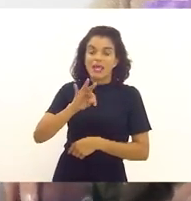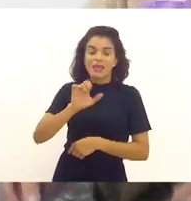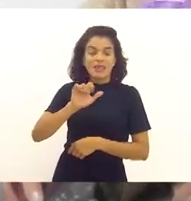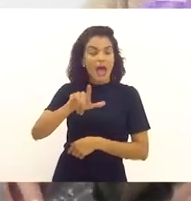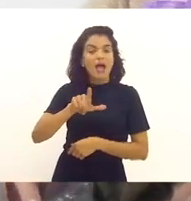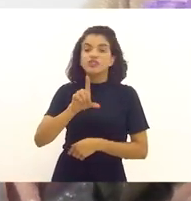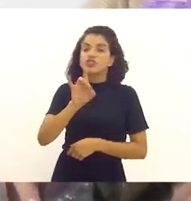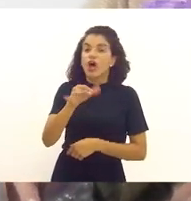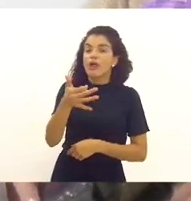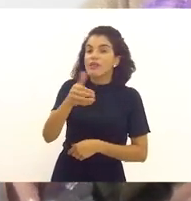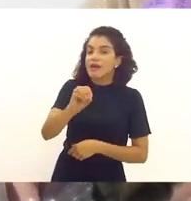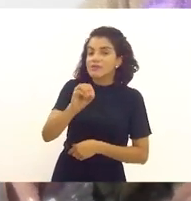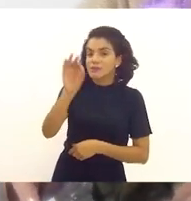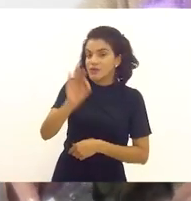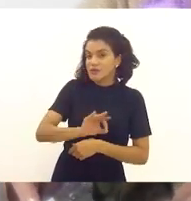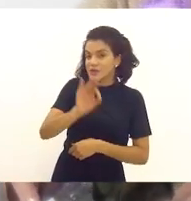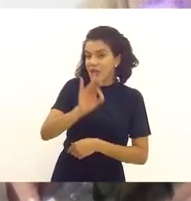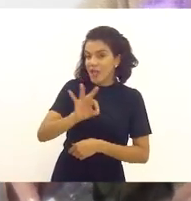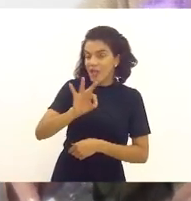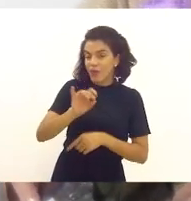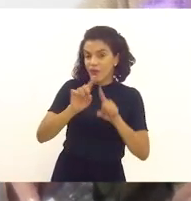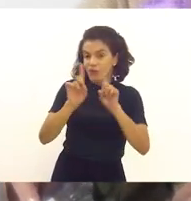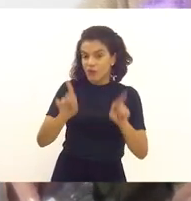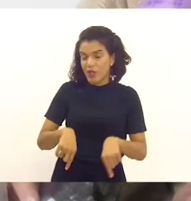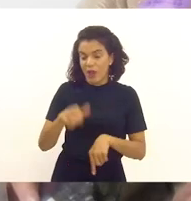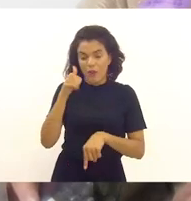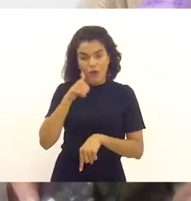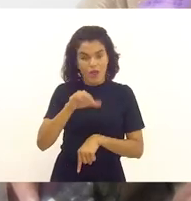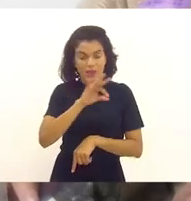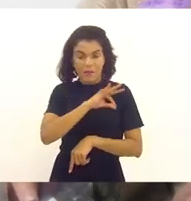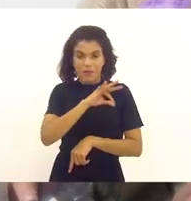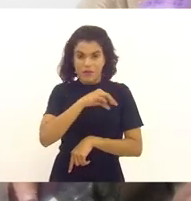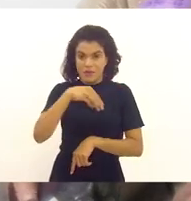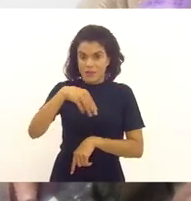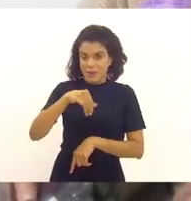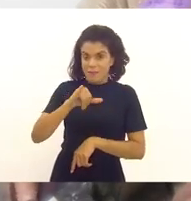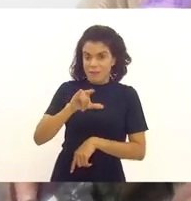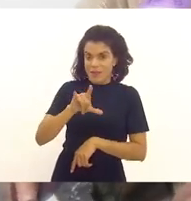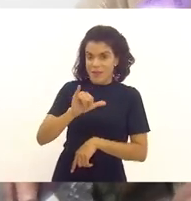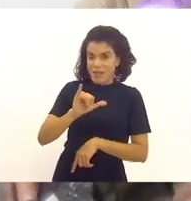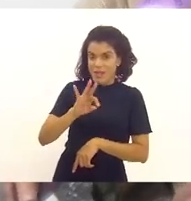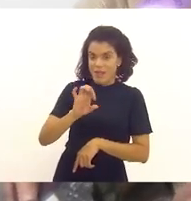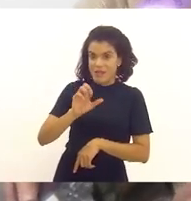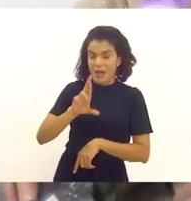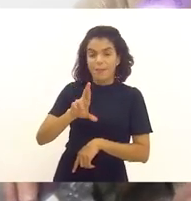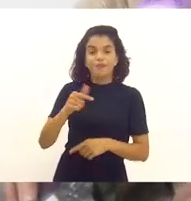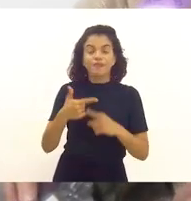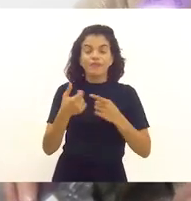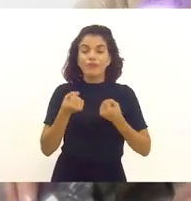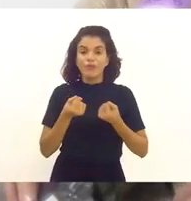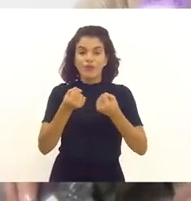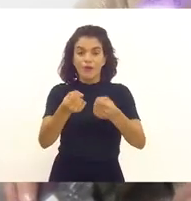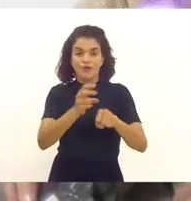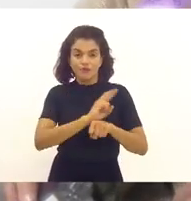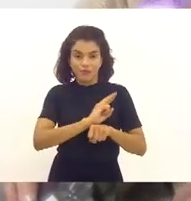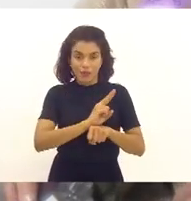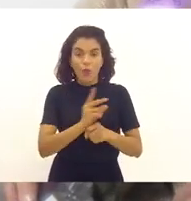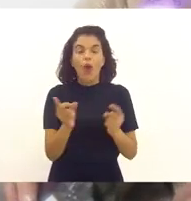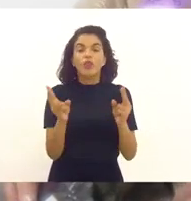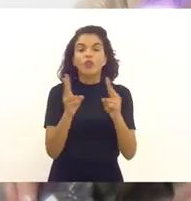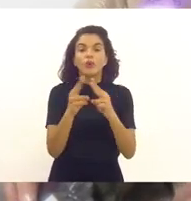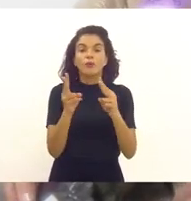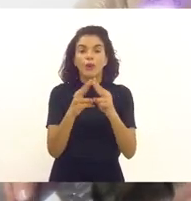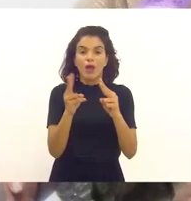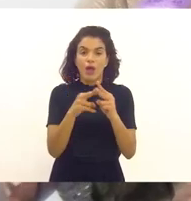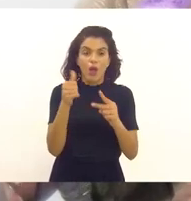10% de mulheres pela nossa estrutura da Patrulha Maria da Penha que deve ser necessariamente composta por uma dupla por um policial do